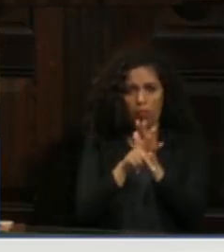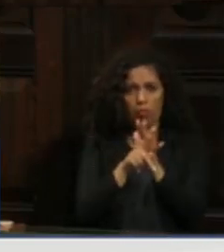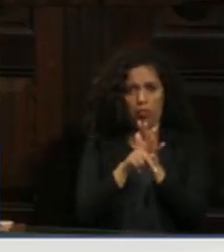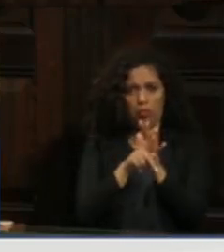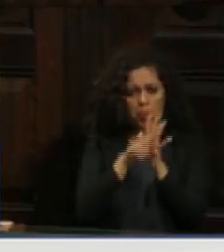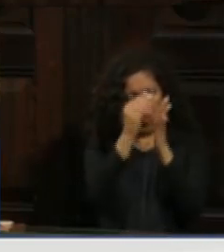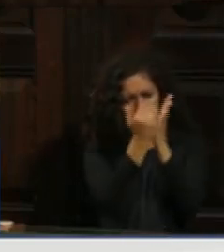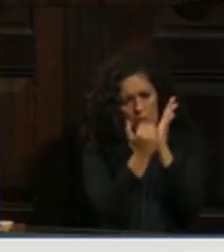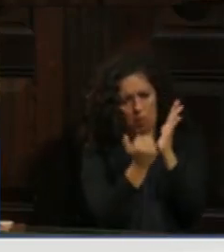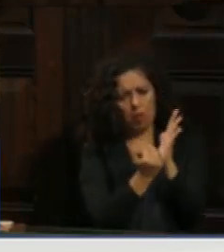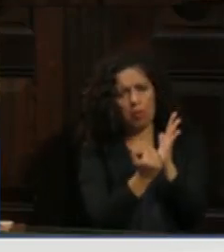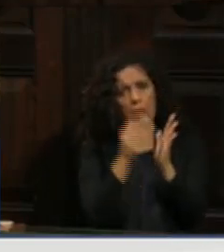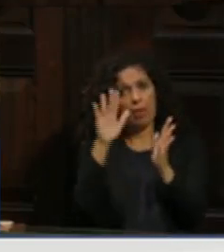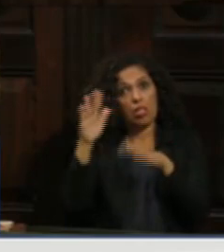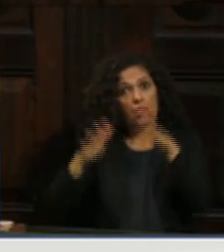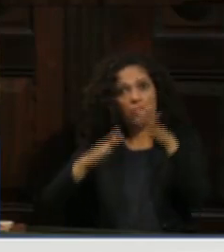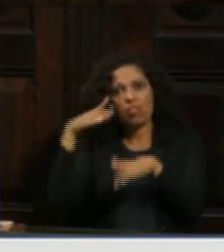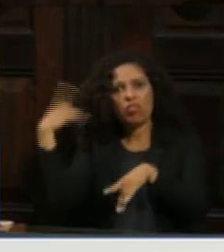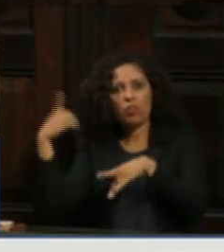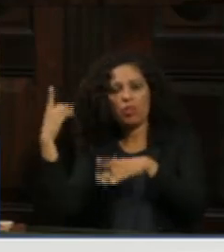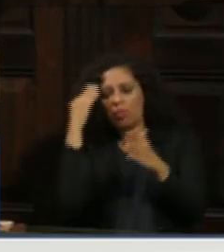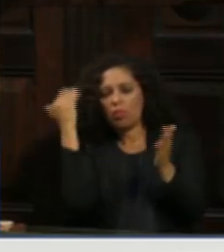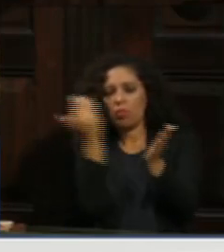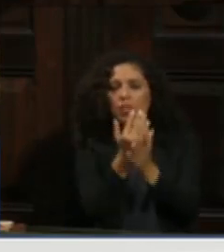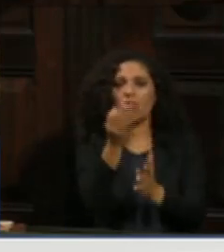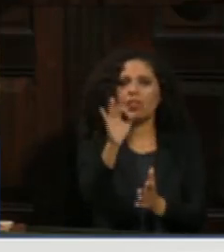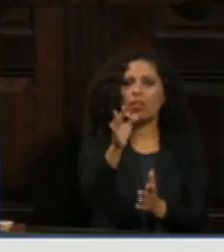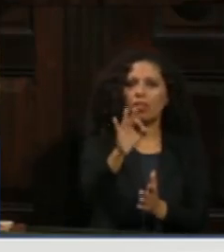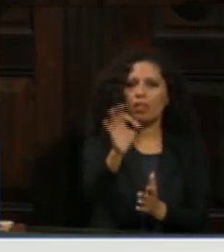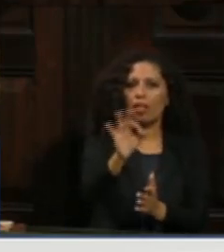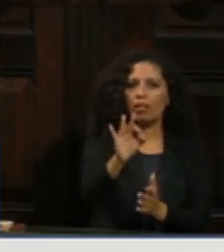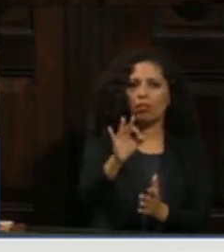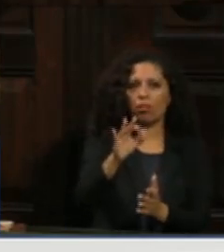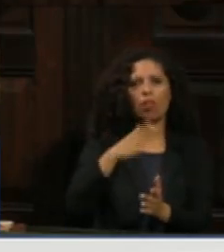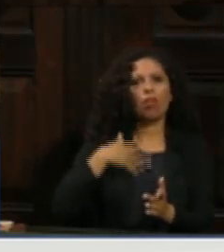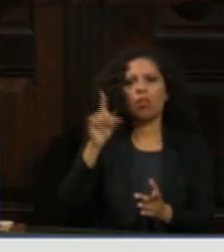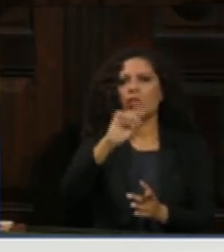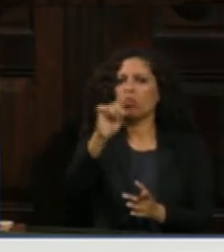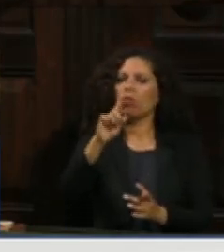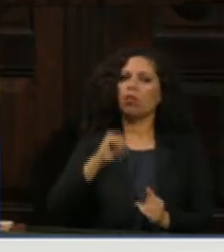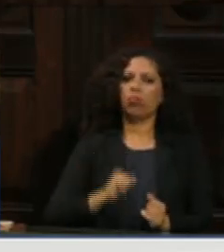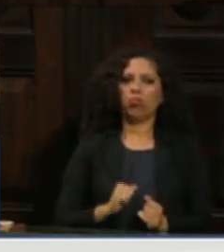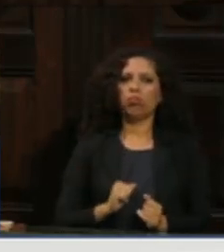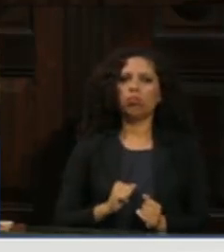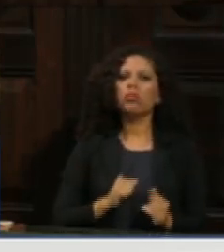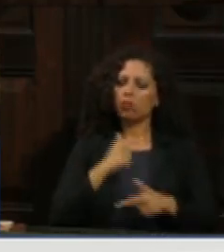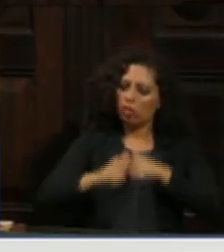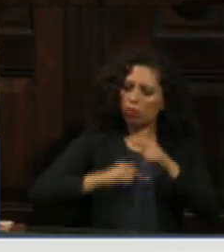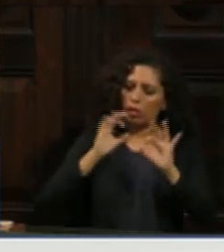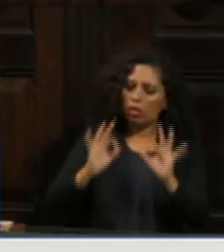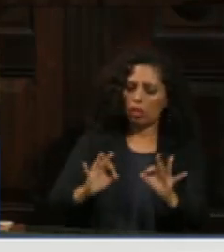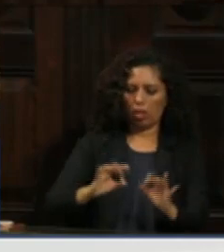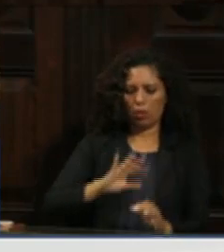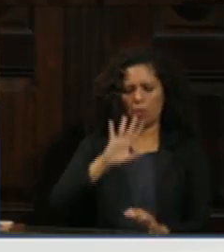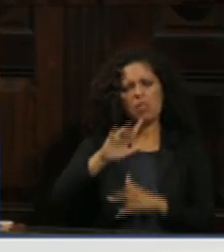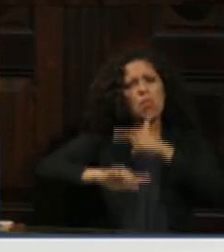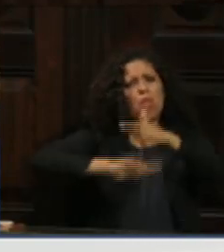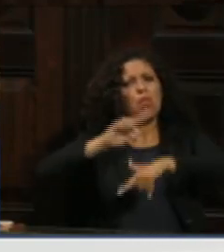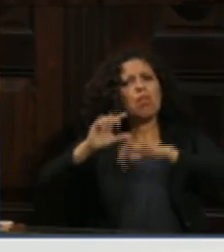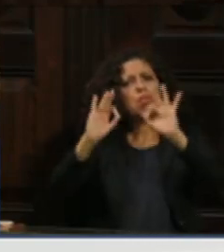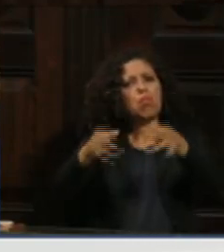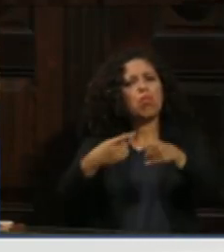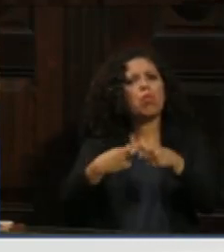com tranquilidade que saio dessa casa de cabeça erguida, porque cumpri